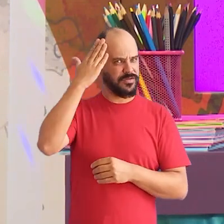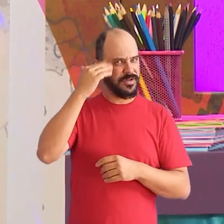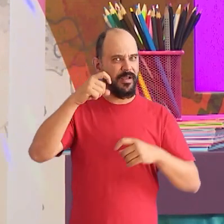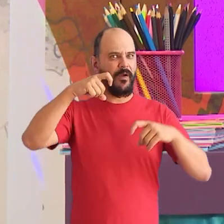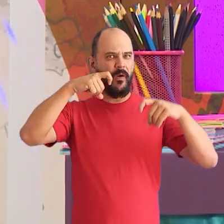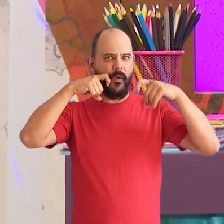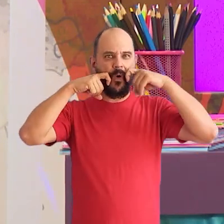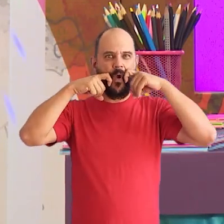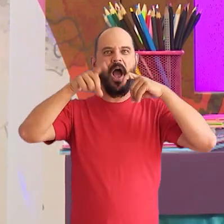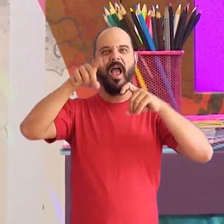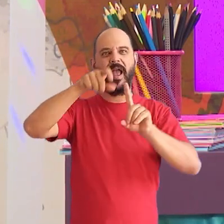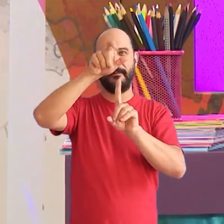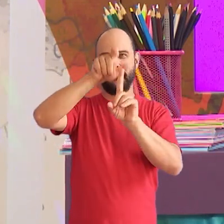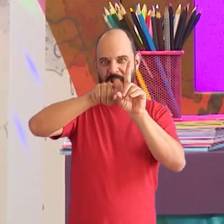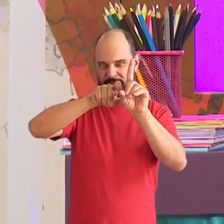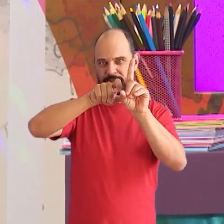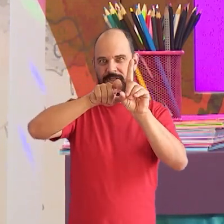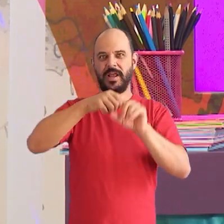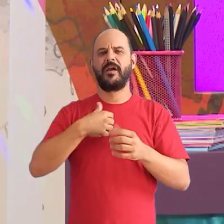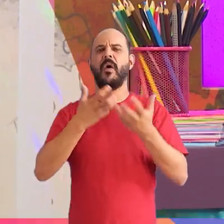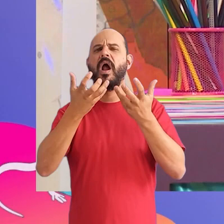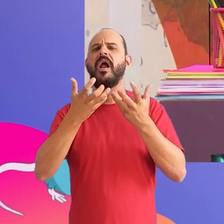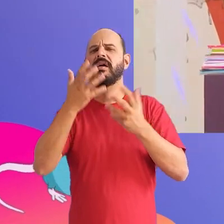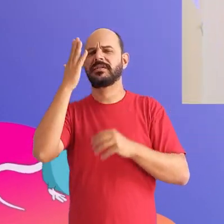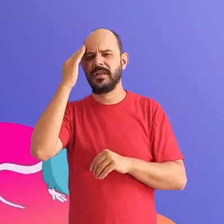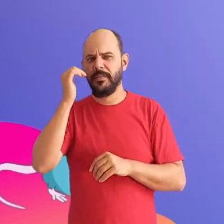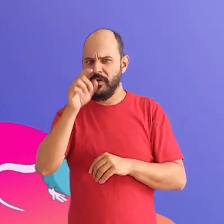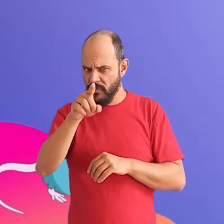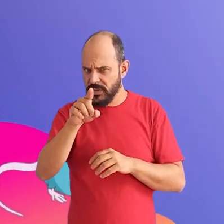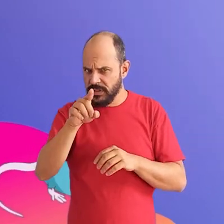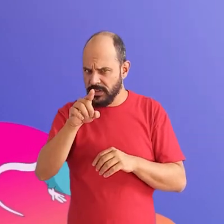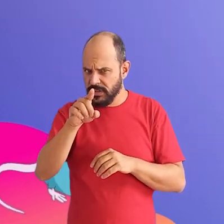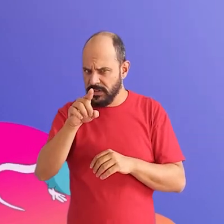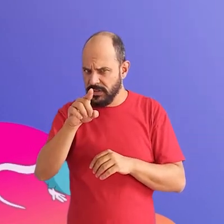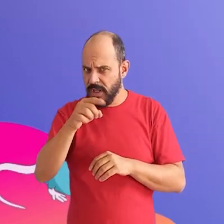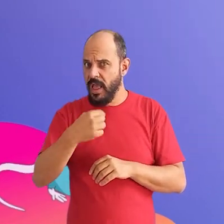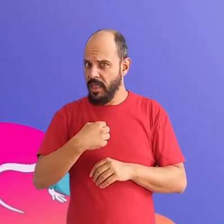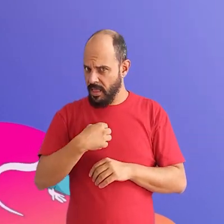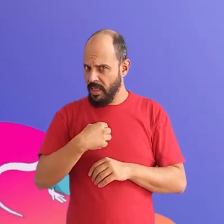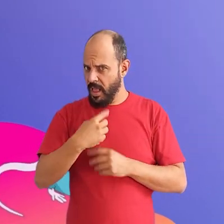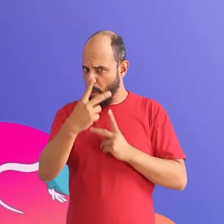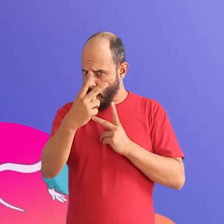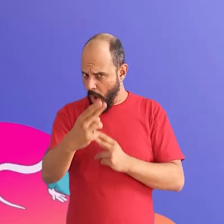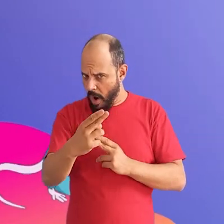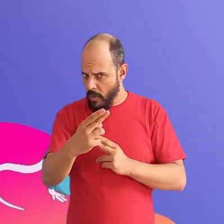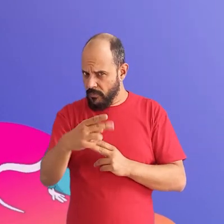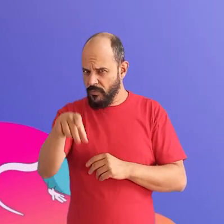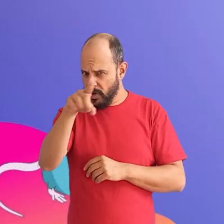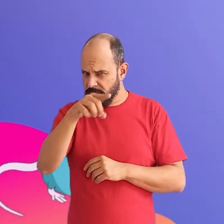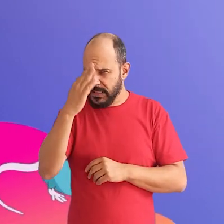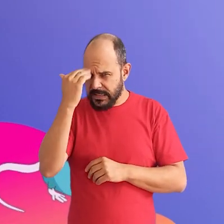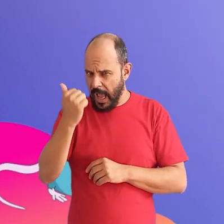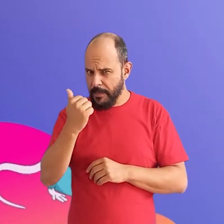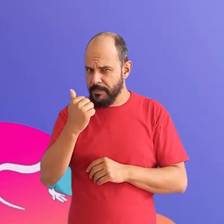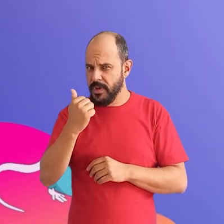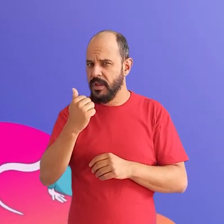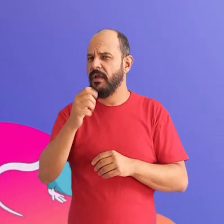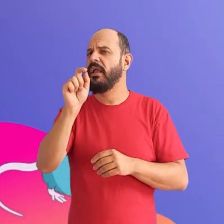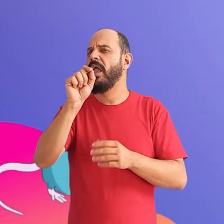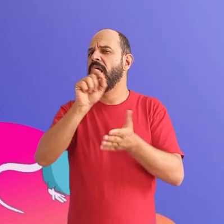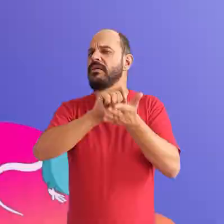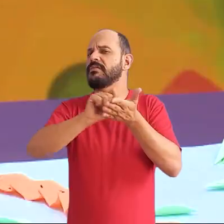que o Conde Drácula é um personagem, quero saber se vocês, assim como eu, sabem quem escreveu